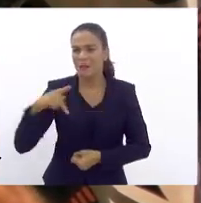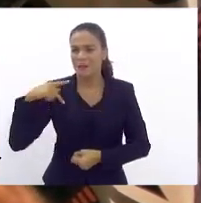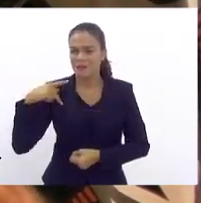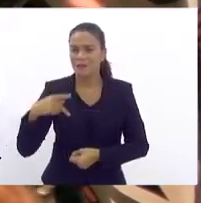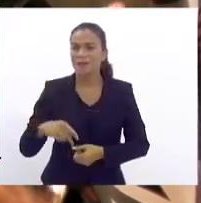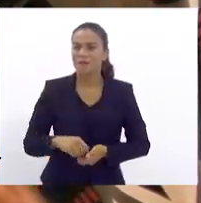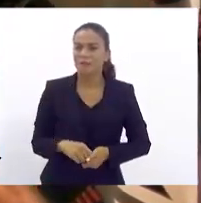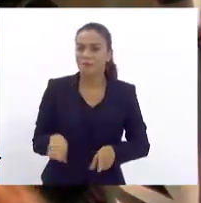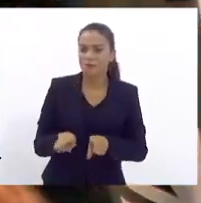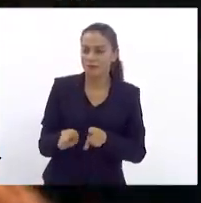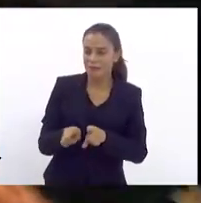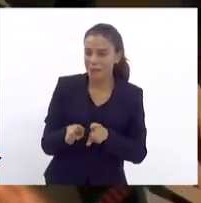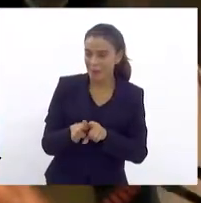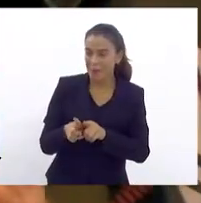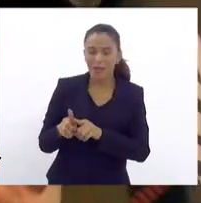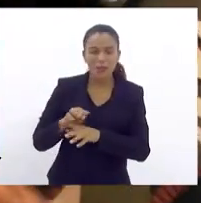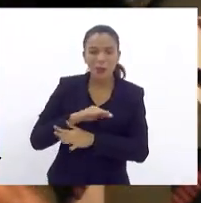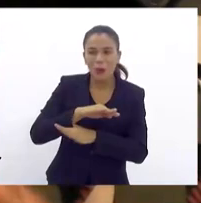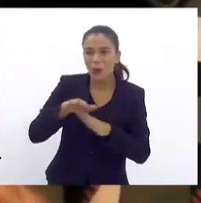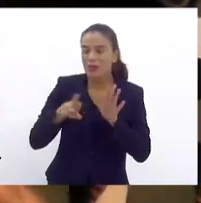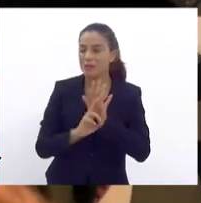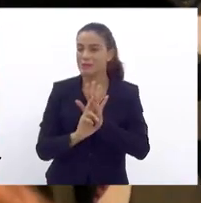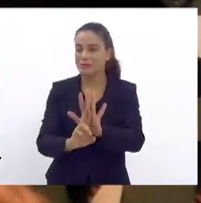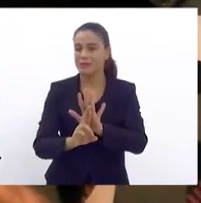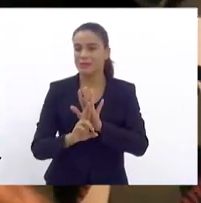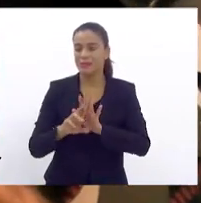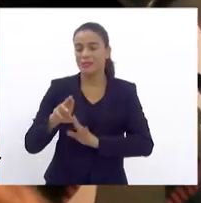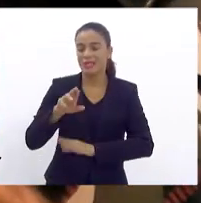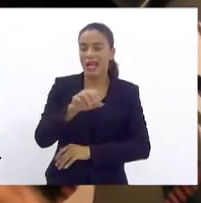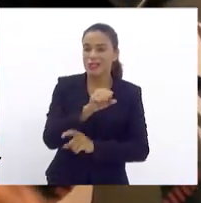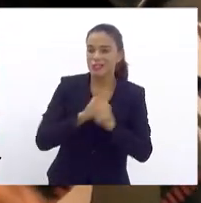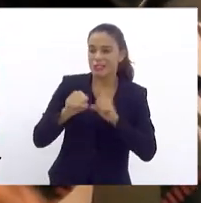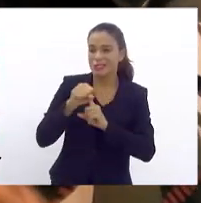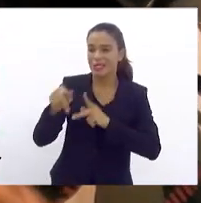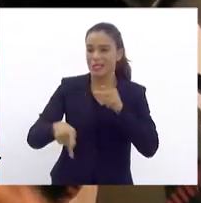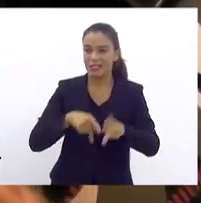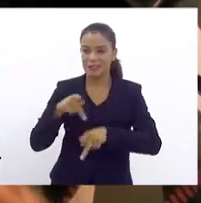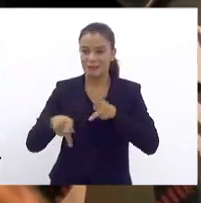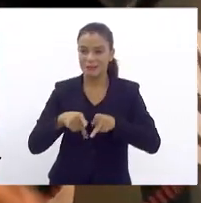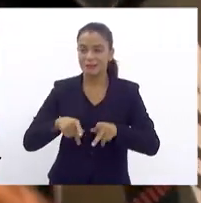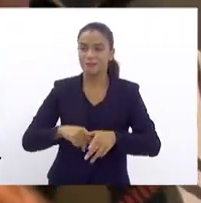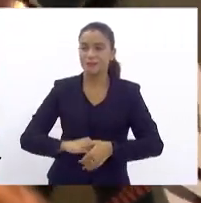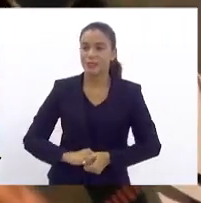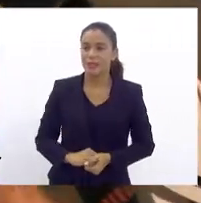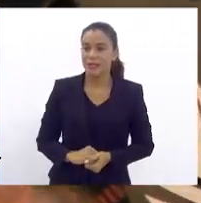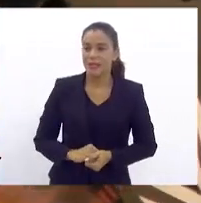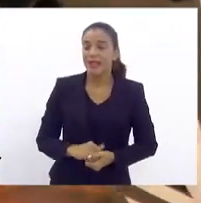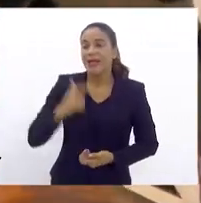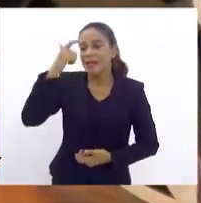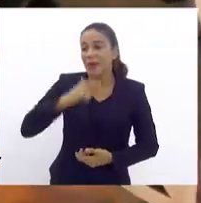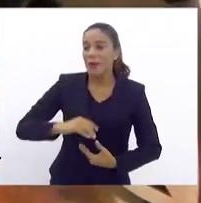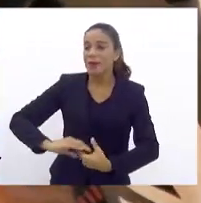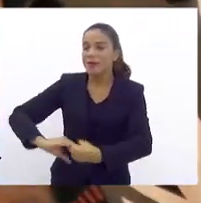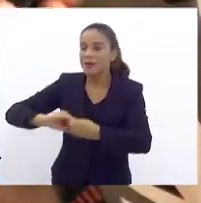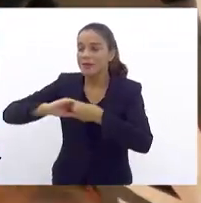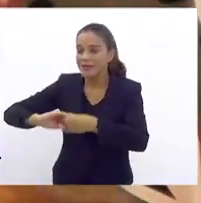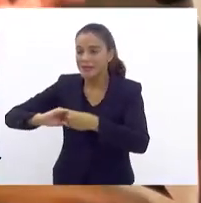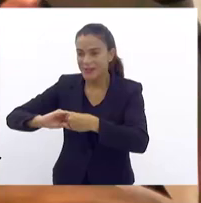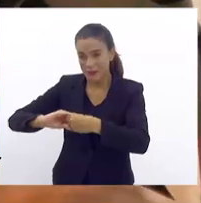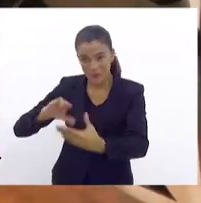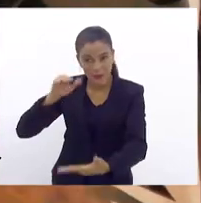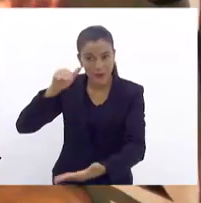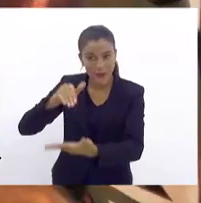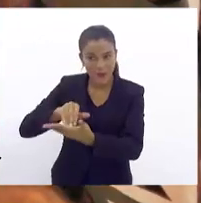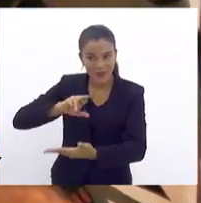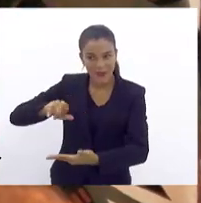e todo segmento da sociedade civil foi um trabalho Fantástico tem que ser repetido né e eu cumprimento aqui ele deixei por último